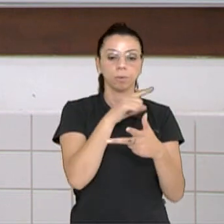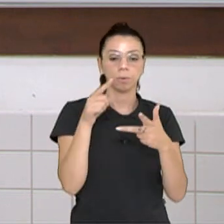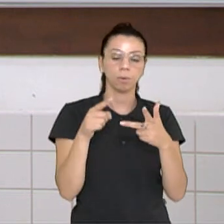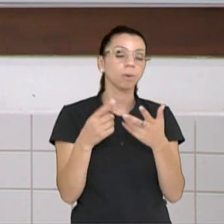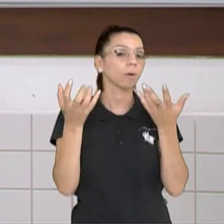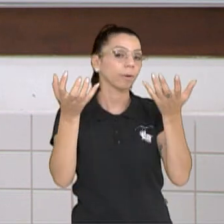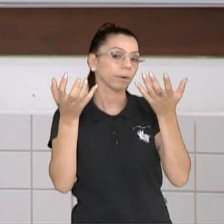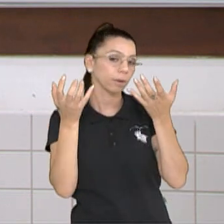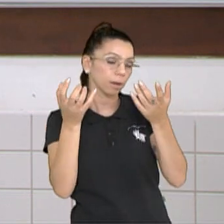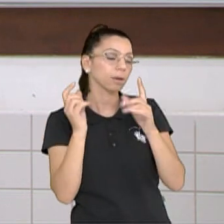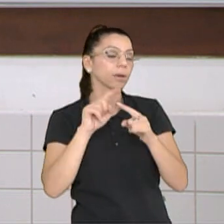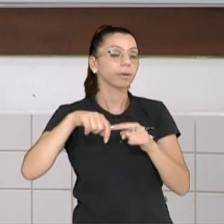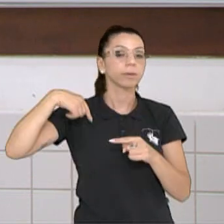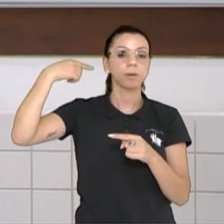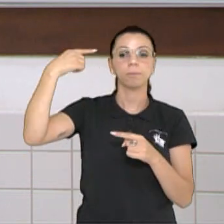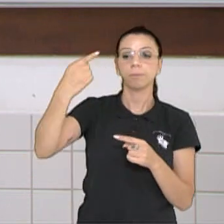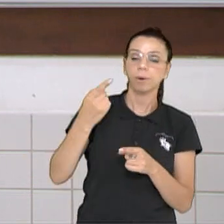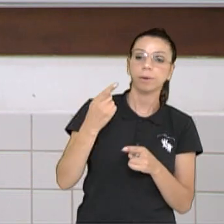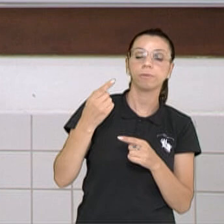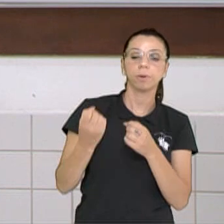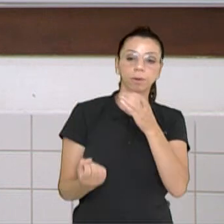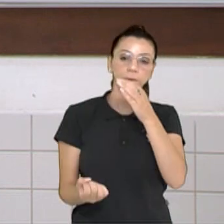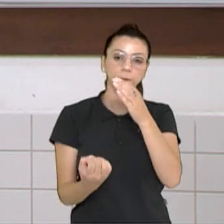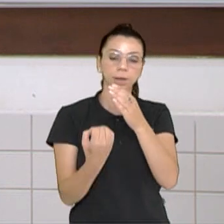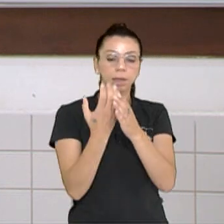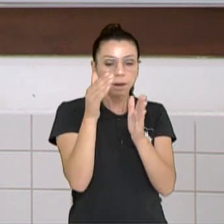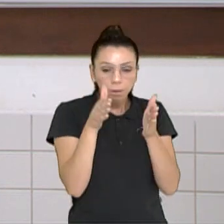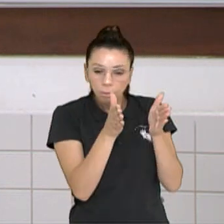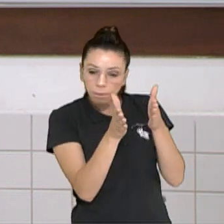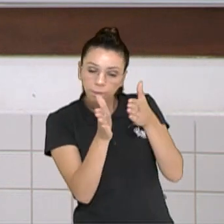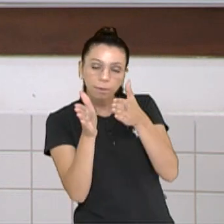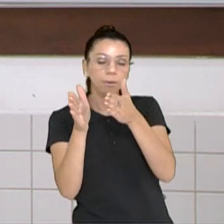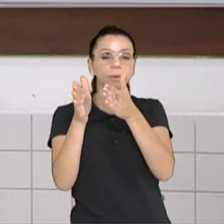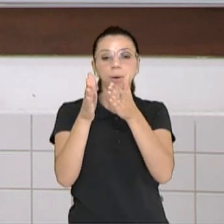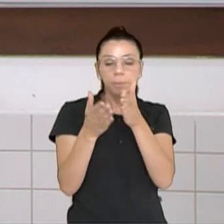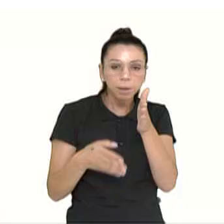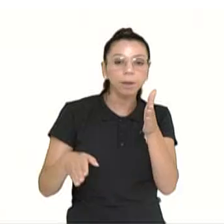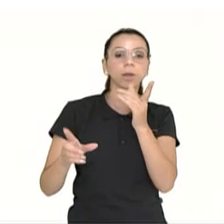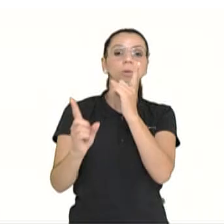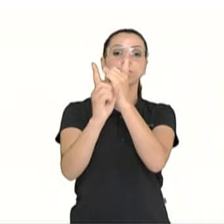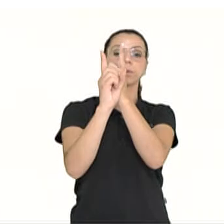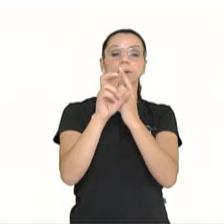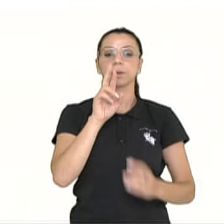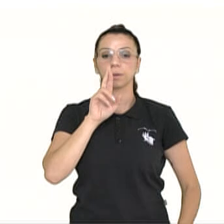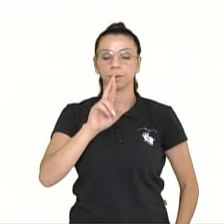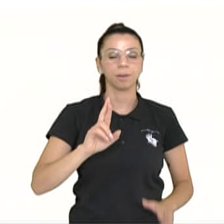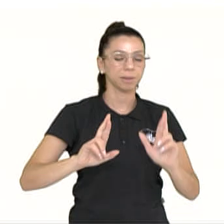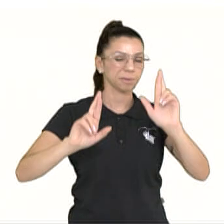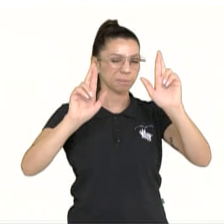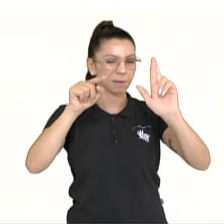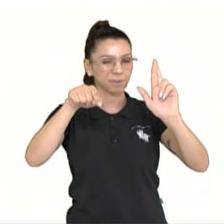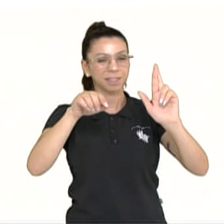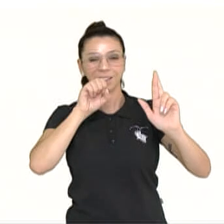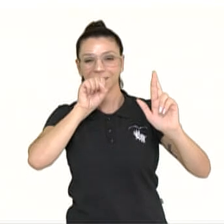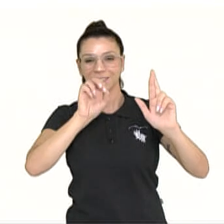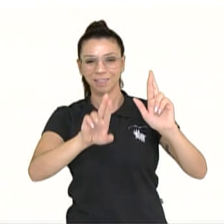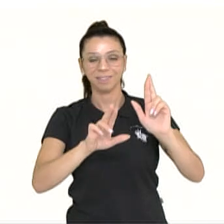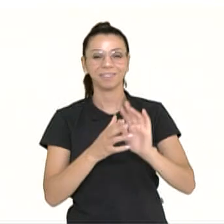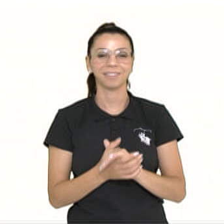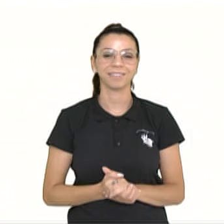você quer e aí vocês vão trilhar o caminho para chegar na resposta. Espero que vocês acertem. Até daqui a pouquinho.